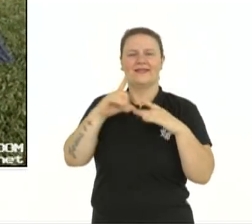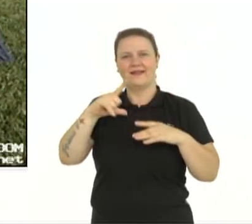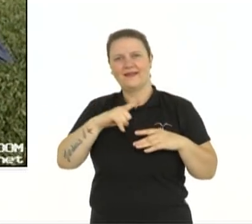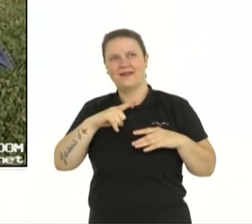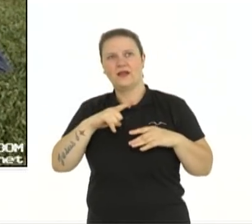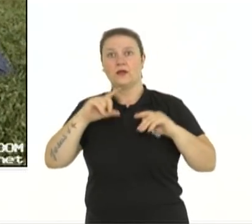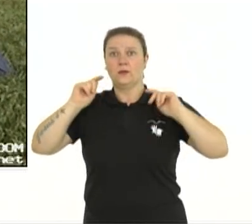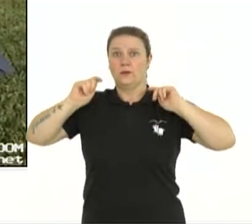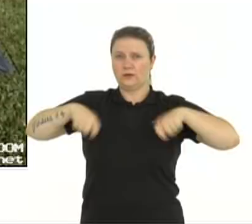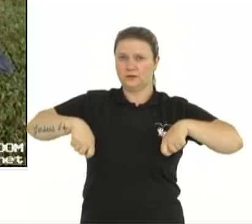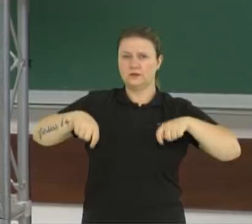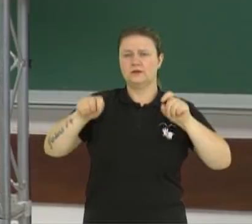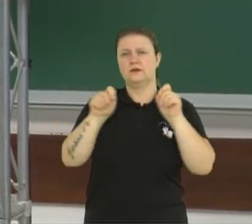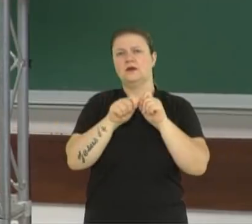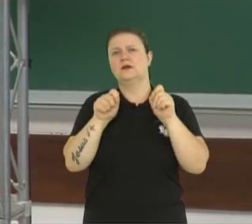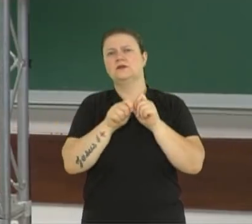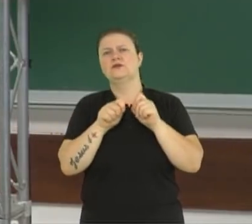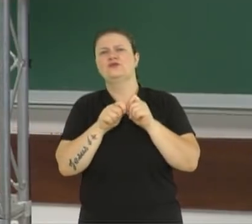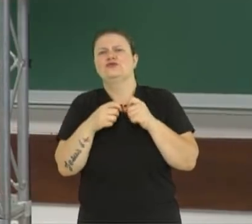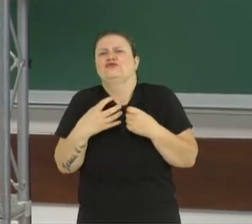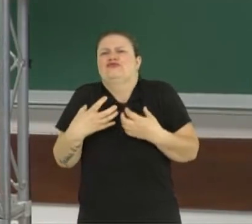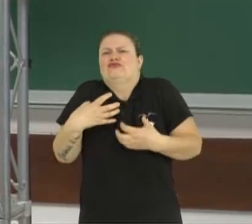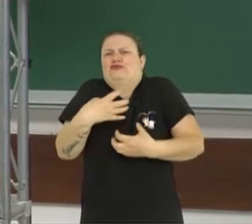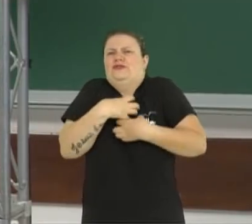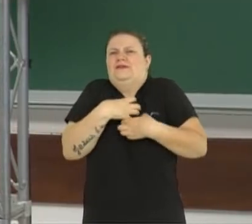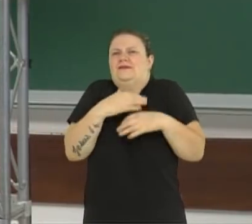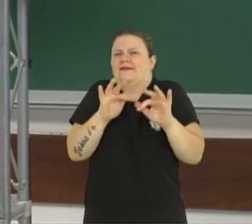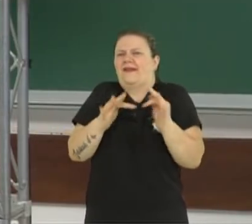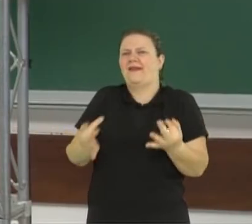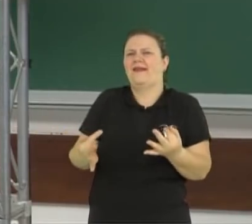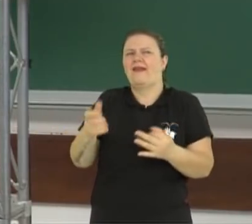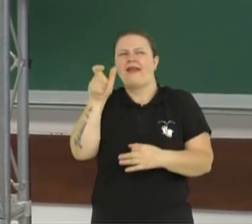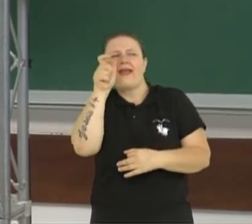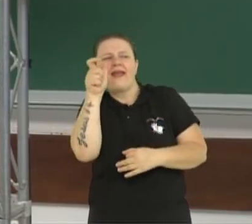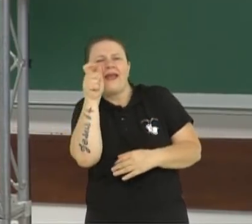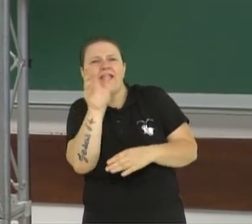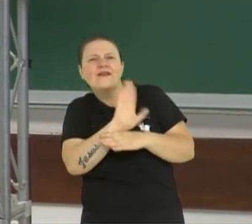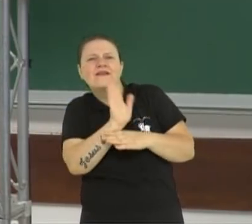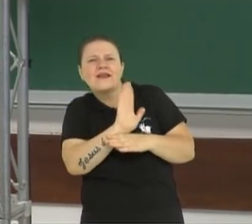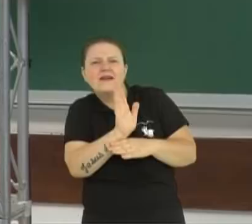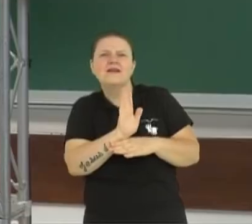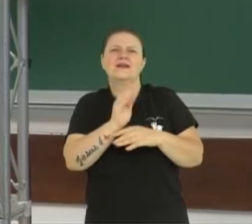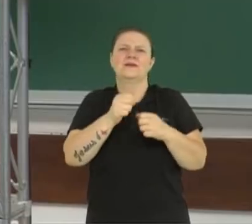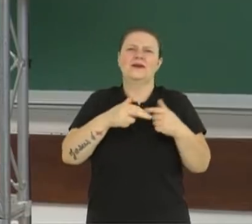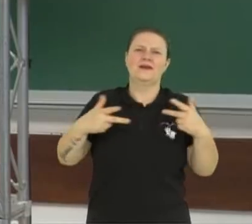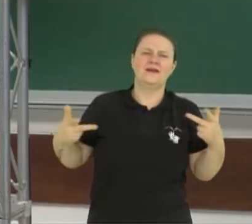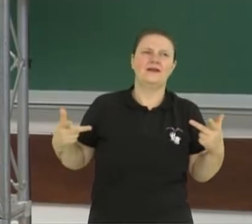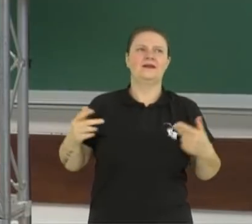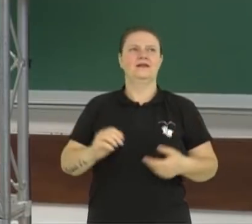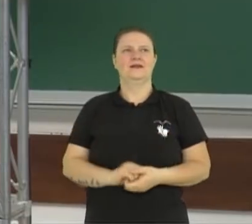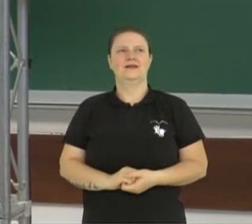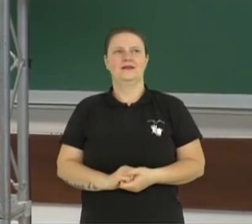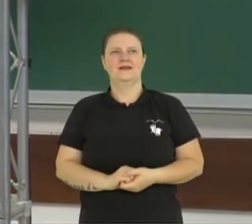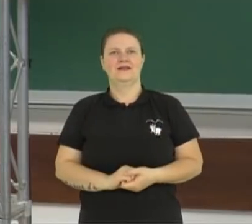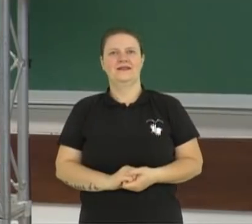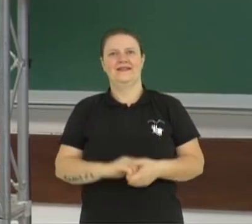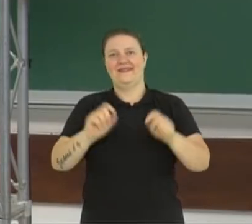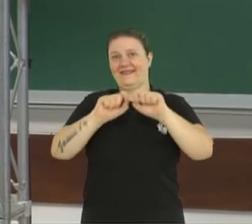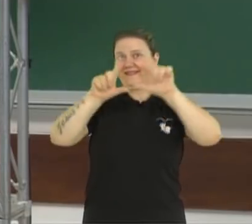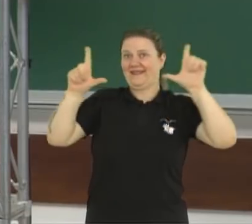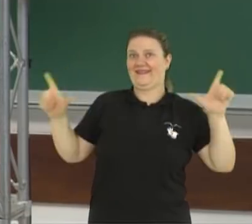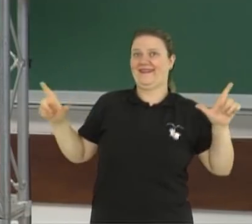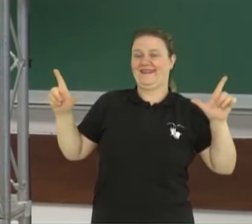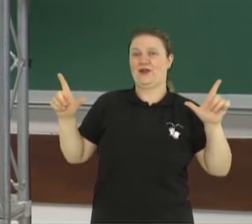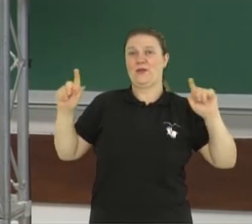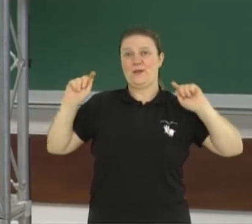ali, mas às vezes não precisa nem da barraca, faz um acampamento aí em casa, assiste um filme, né? Óbvio que no acampamento oficial não vai ter um filme, mas